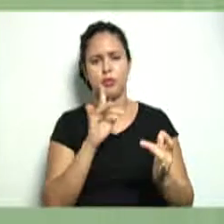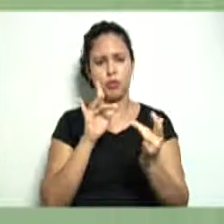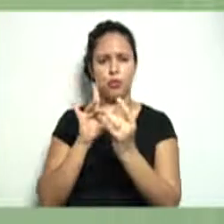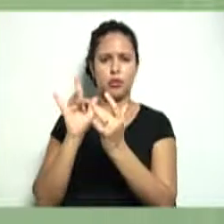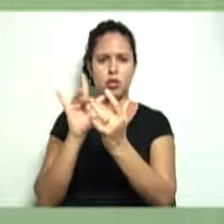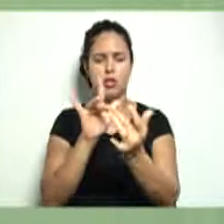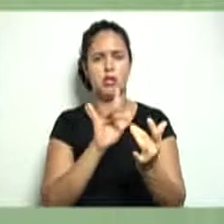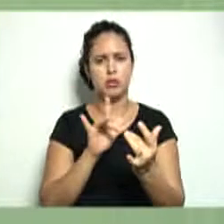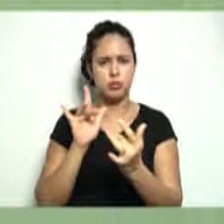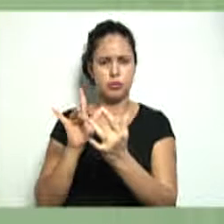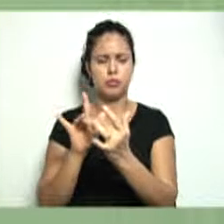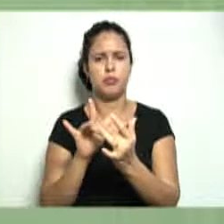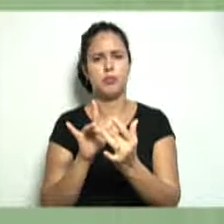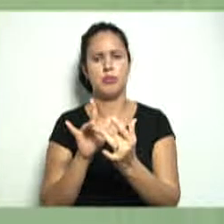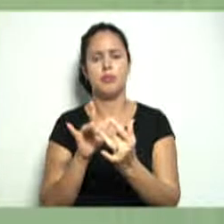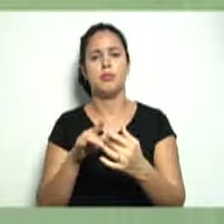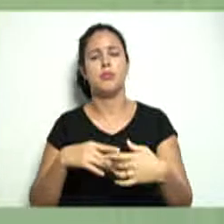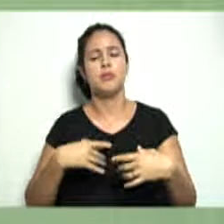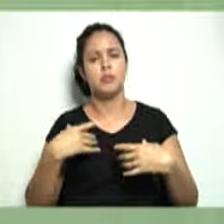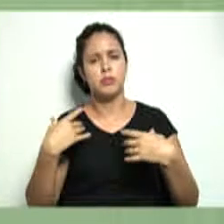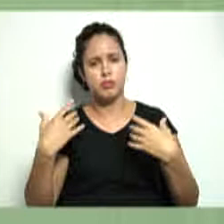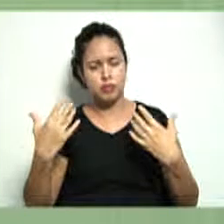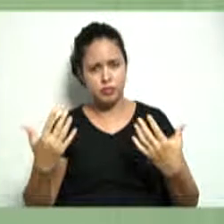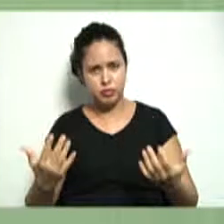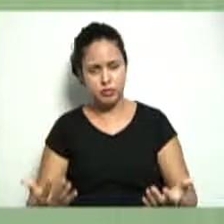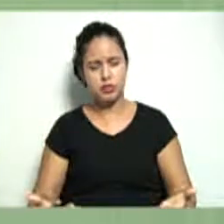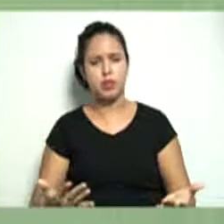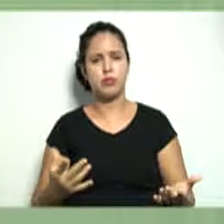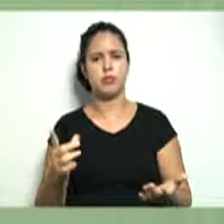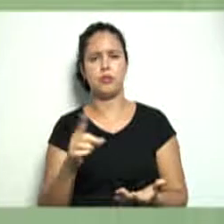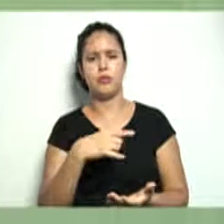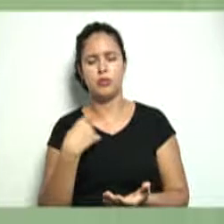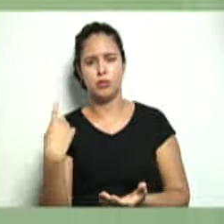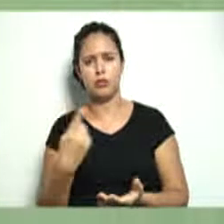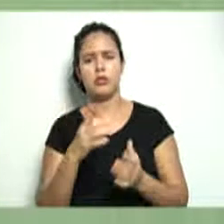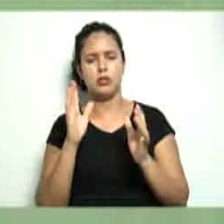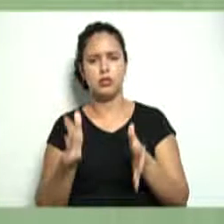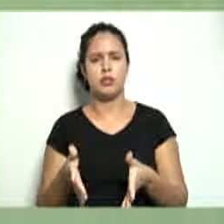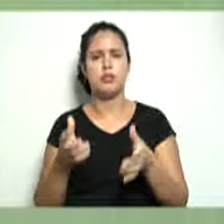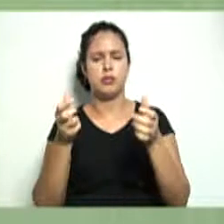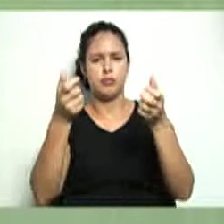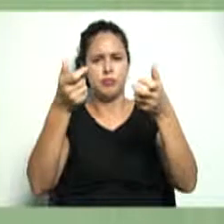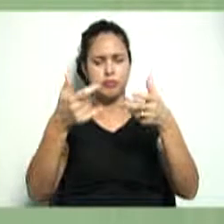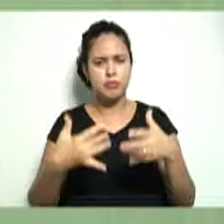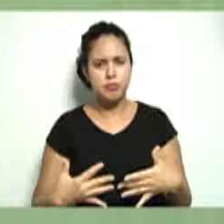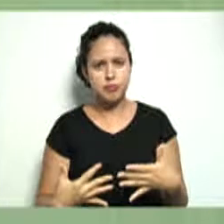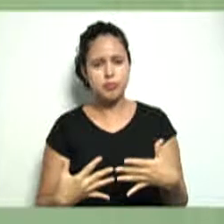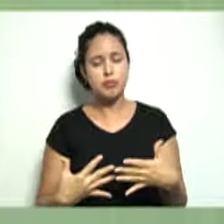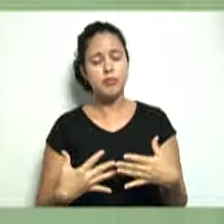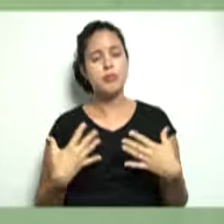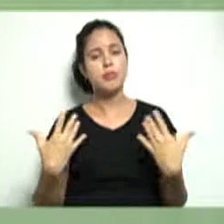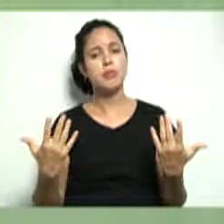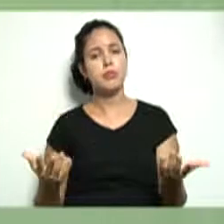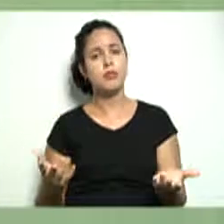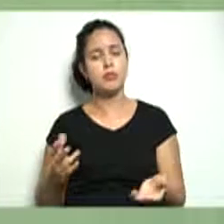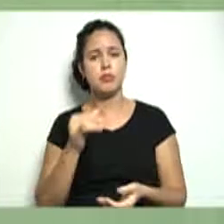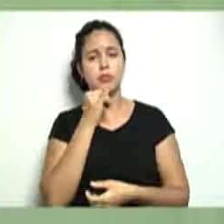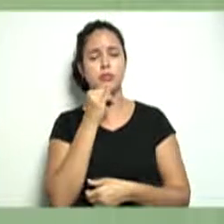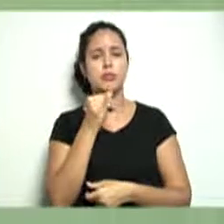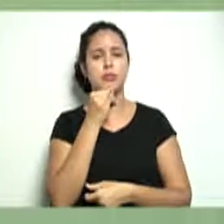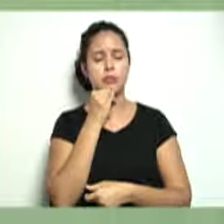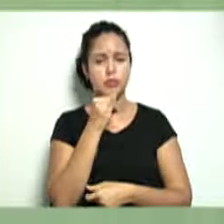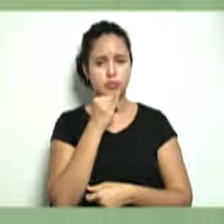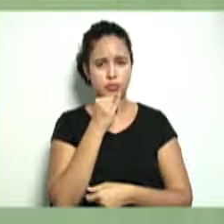contato. Então, é justamente o que a gente já vinha trabalhando, né? Com um exemplo